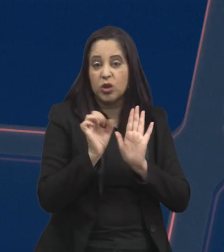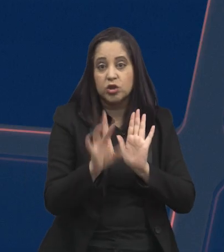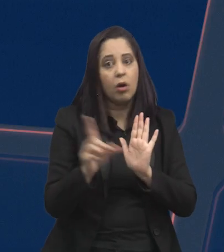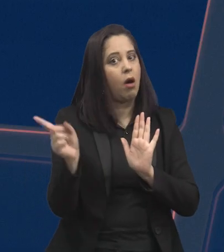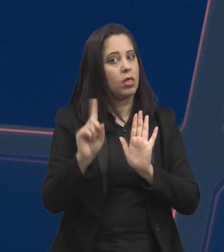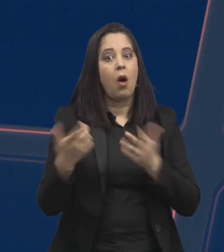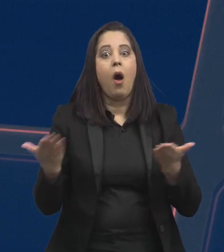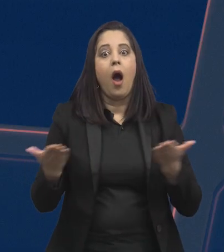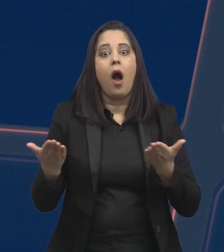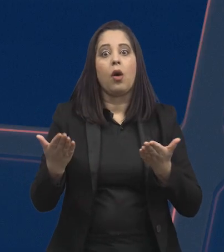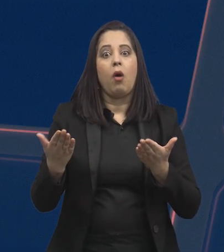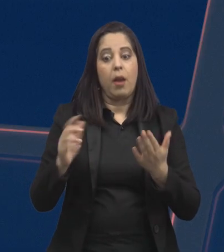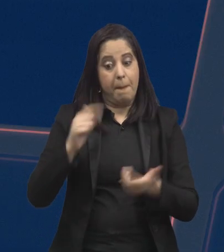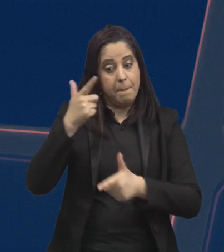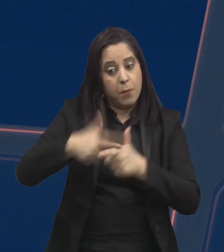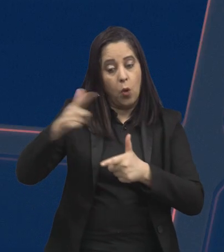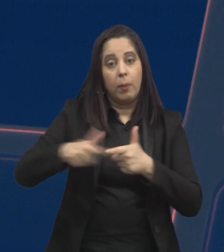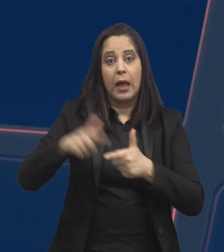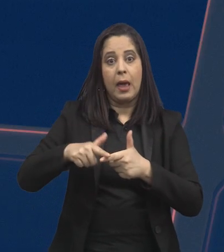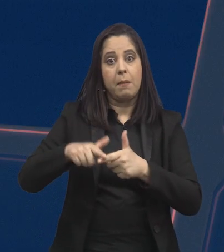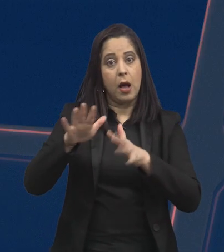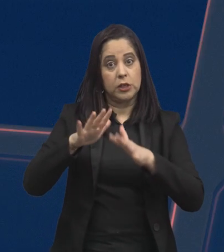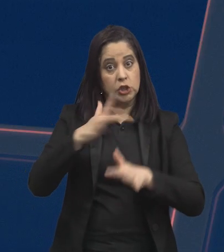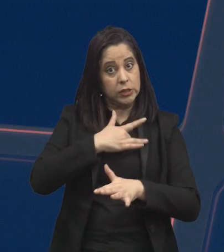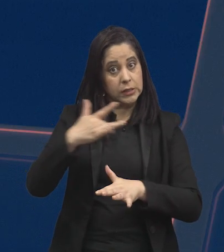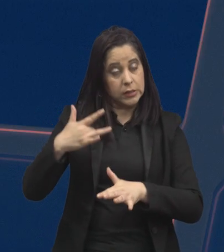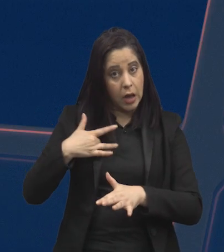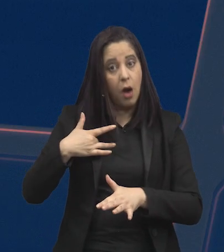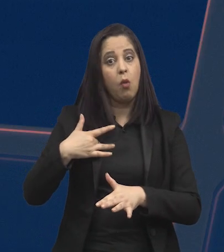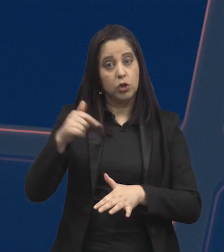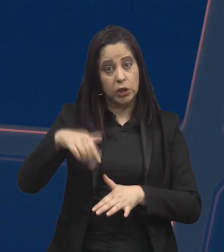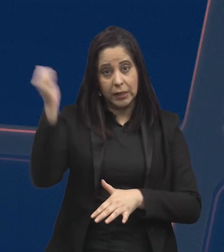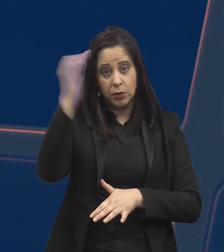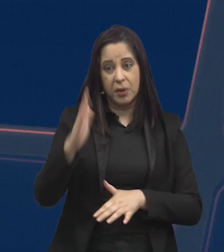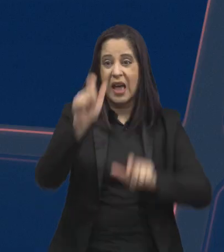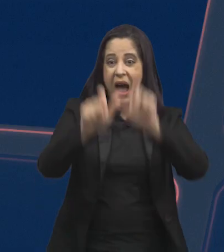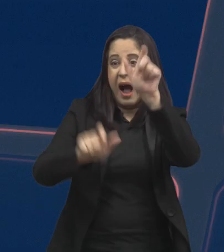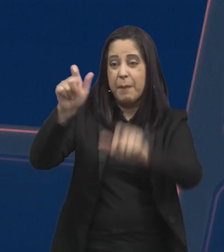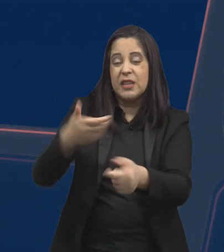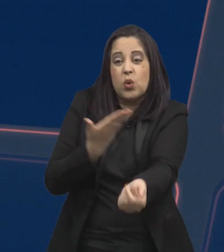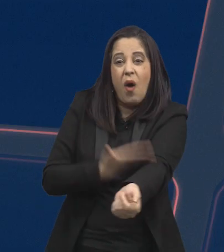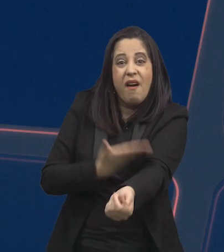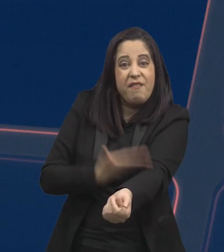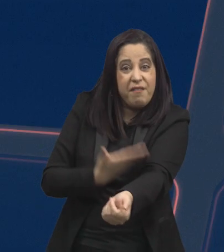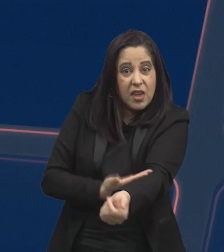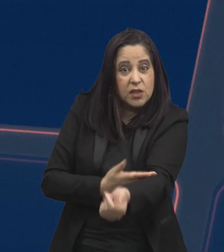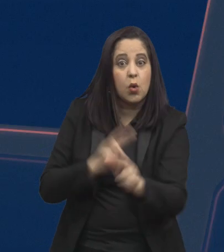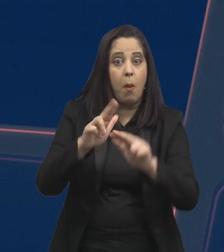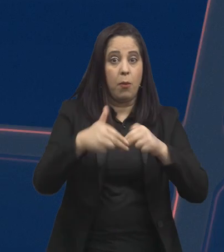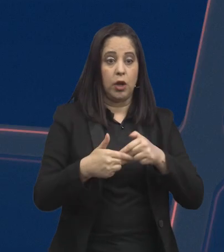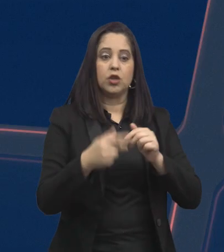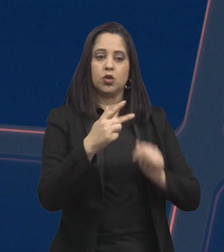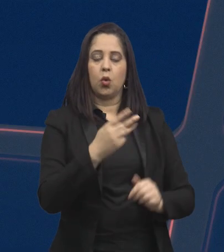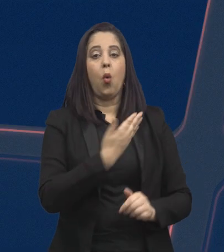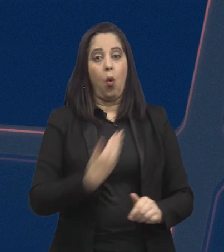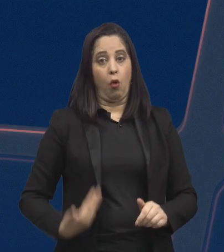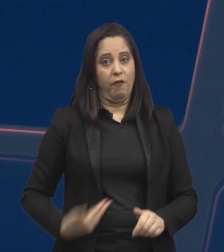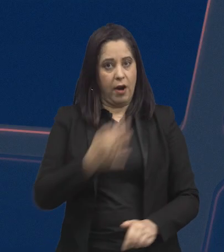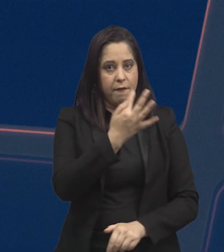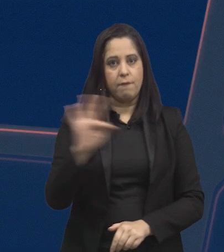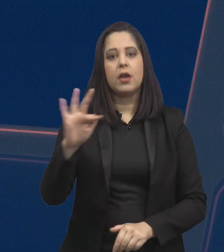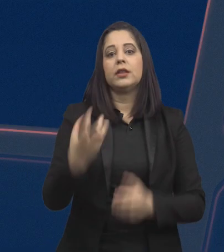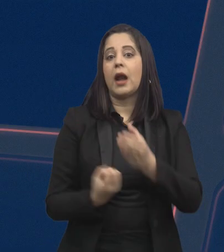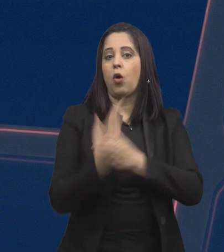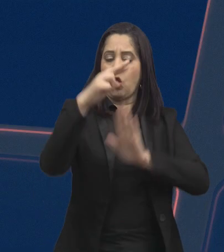se tornou uma questão de saúde pública no Brasil. Com o aumento alarmante de casos de dependência, o governo federal